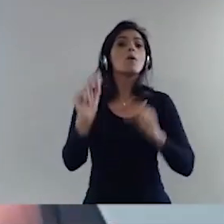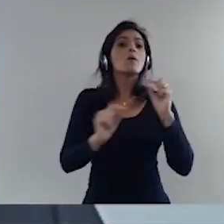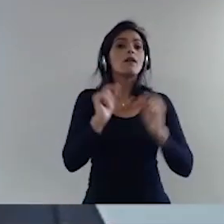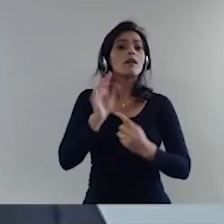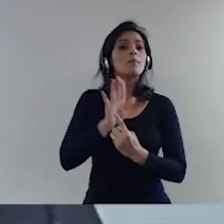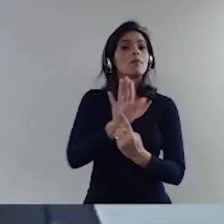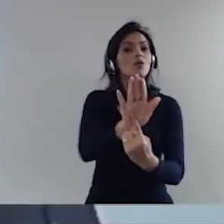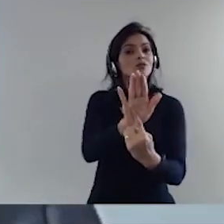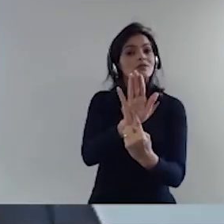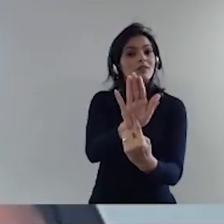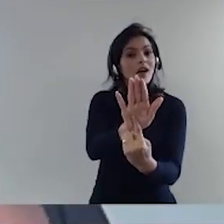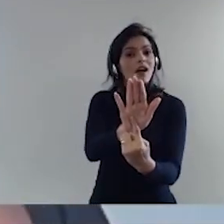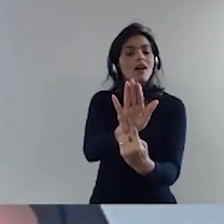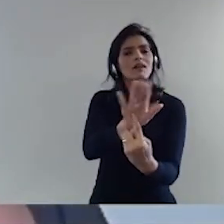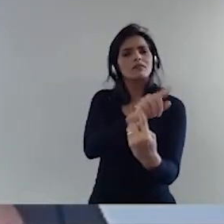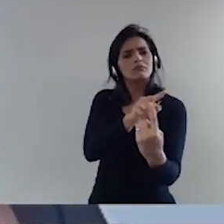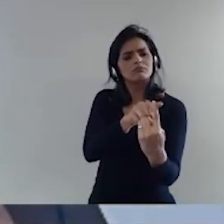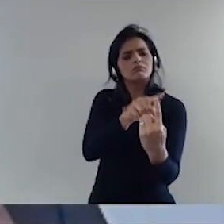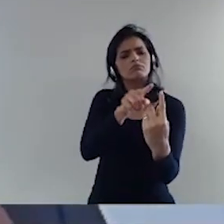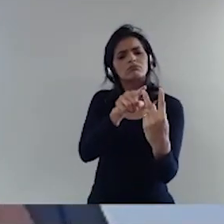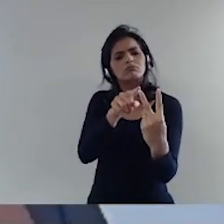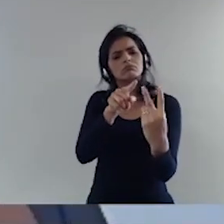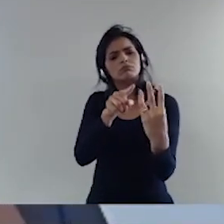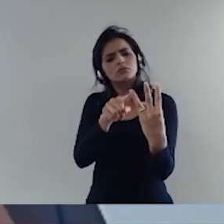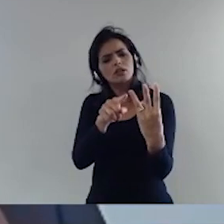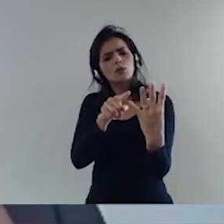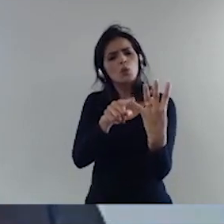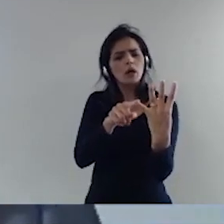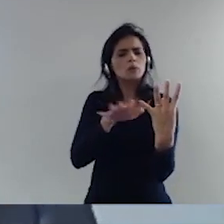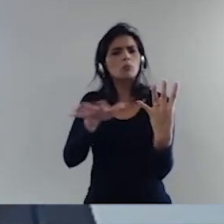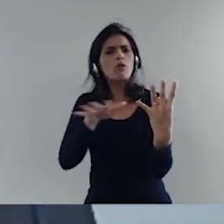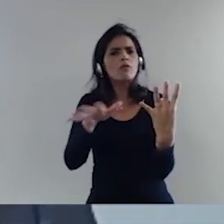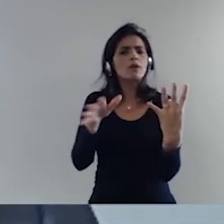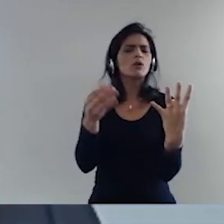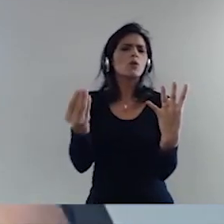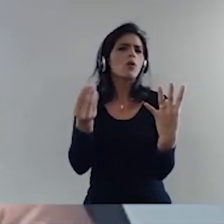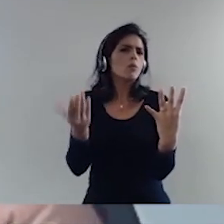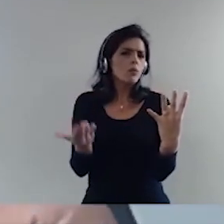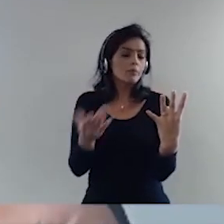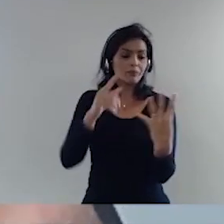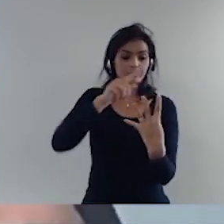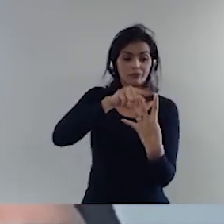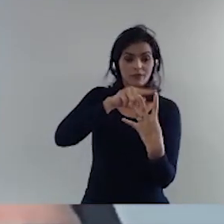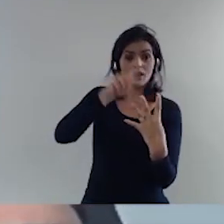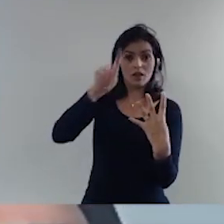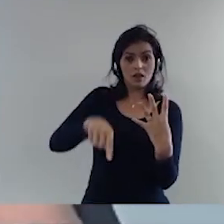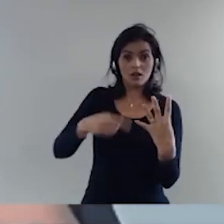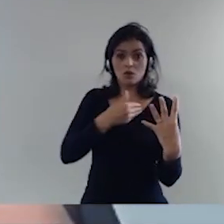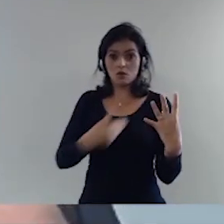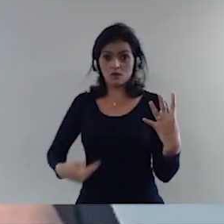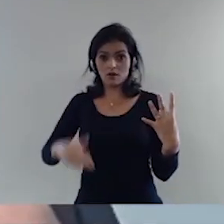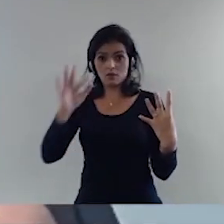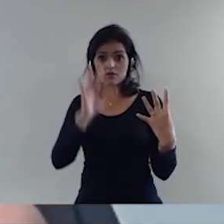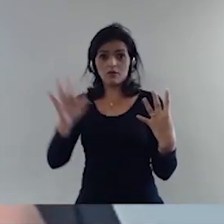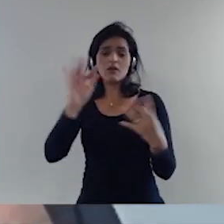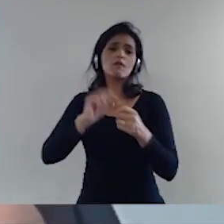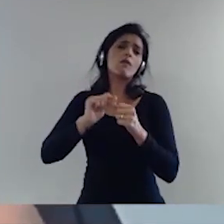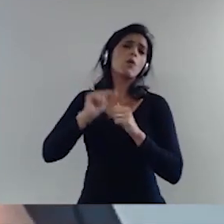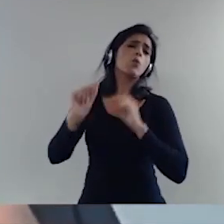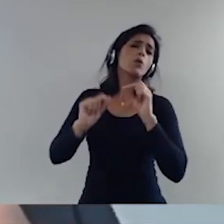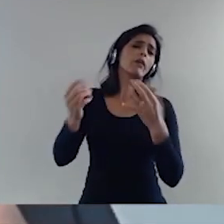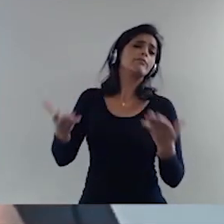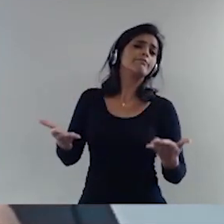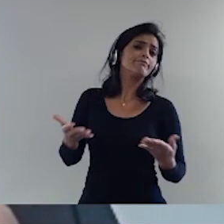apresentar nesses breves minutos 3 ou 4 movimentos. Movimento 1. O que fez o governo federal?